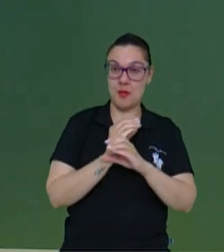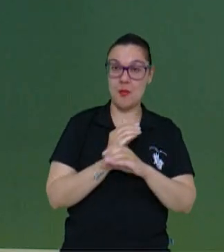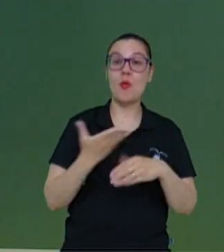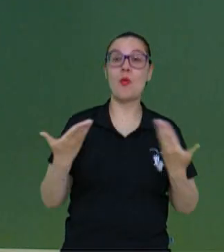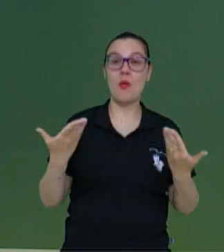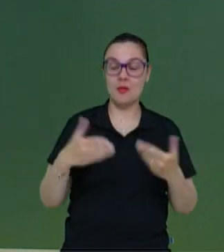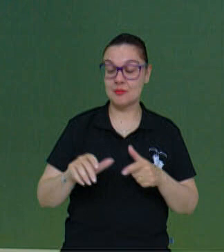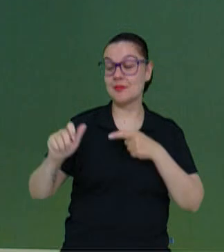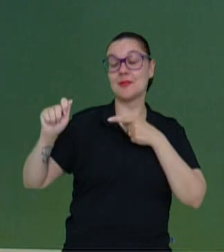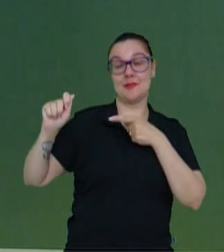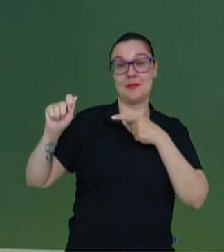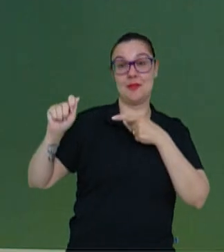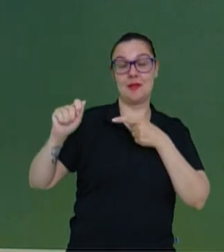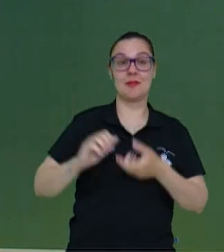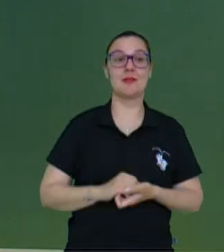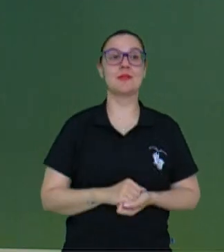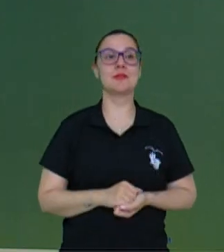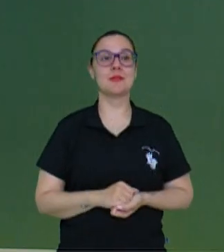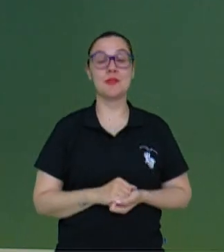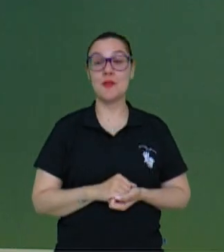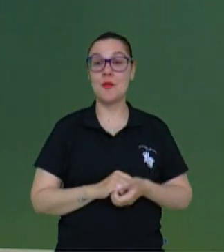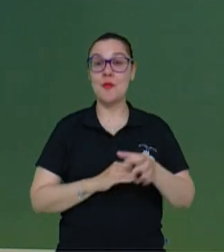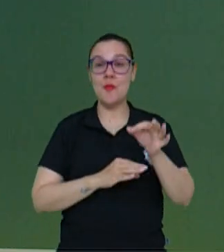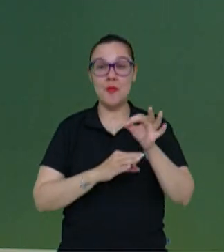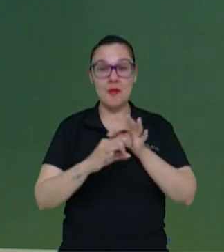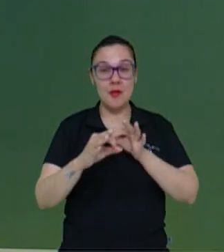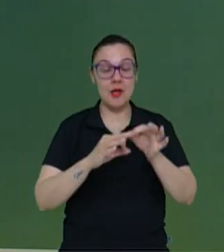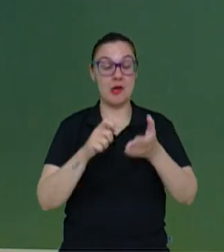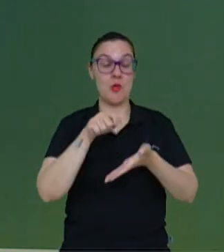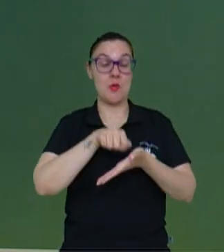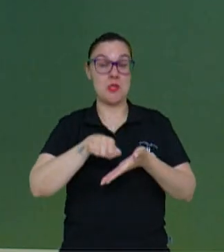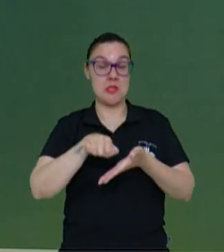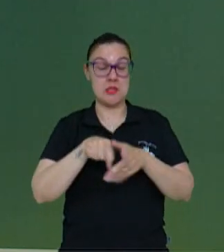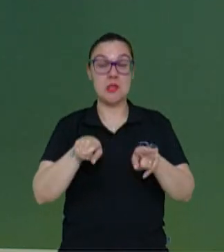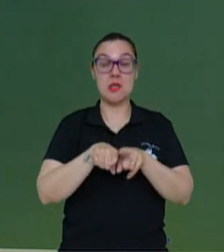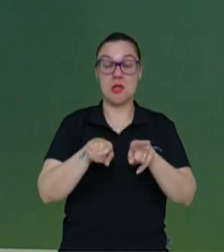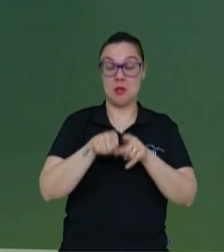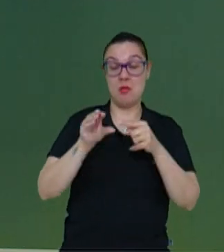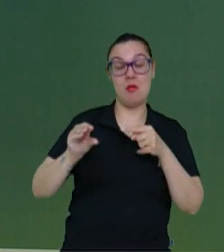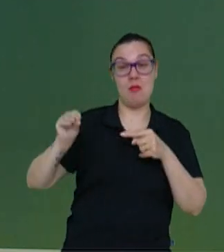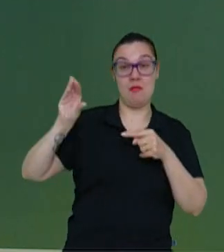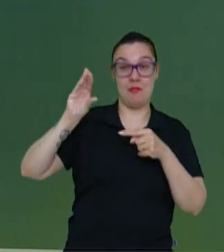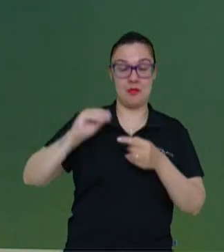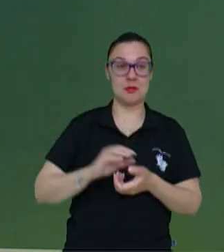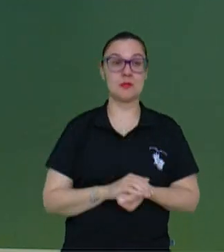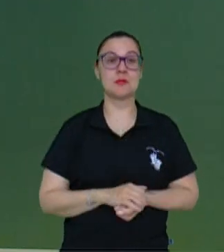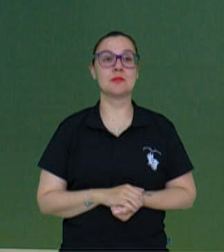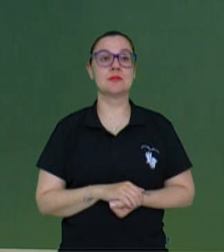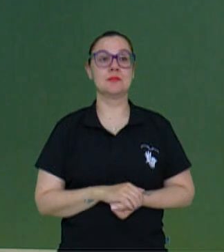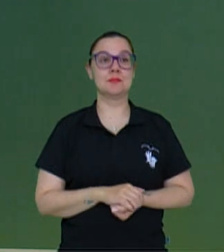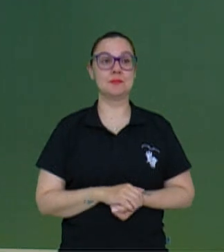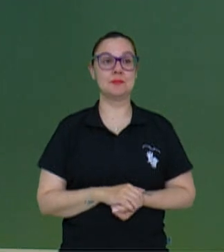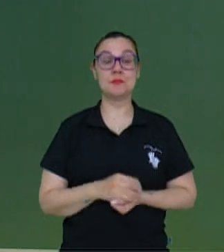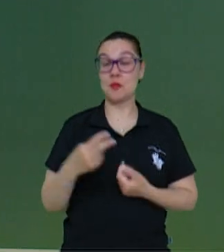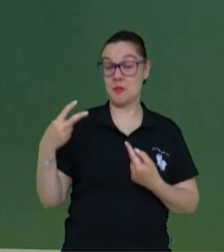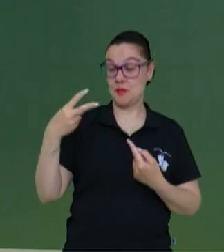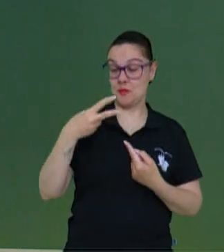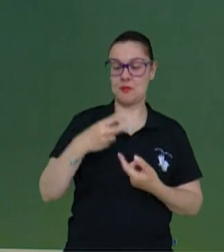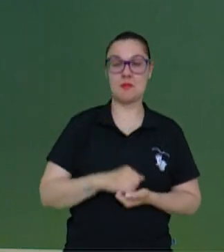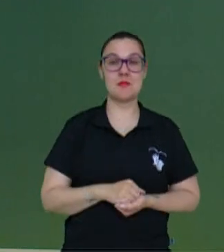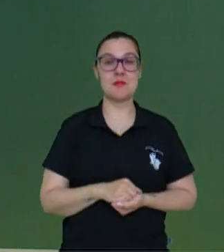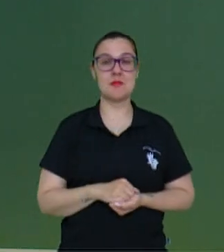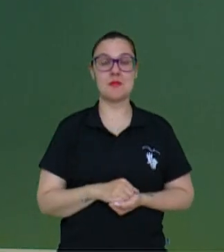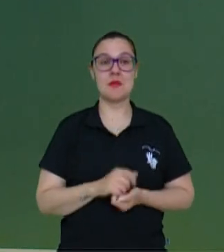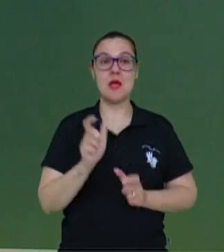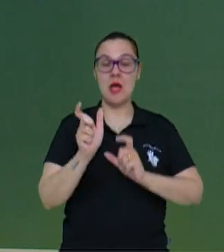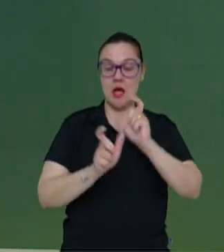reescrever, reestruturar, editar o mensagem, tanto escrito quanto oral, né, gente? E a número 2, as palavras